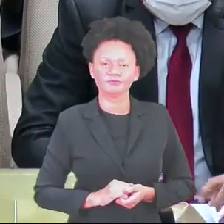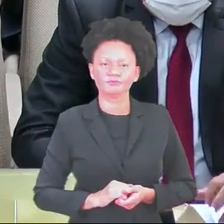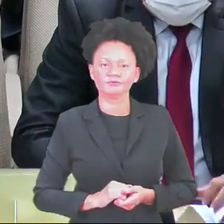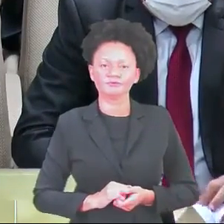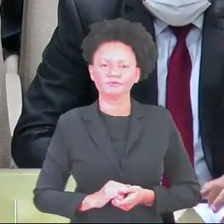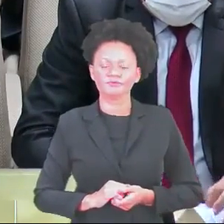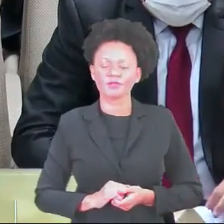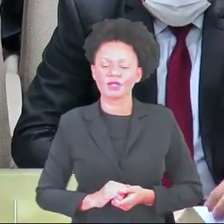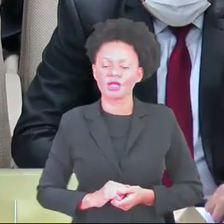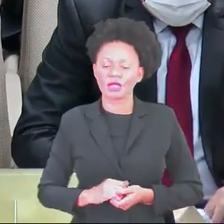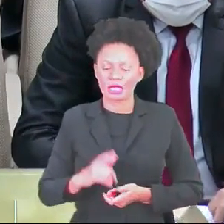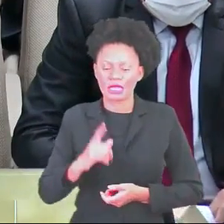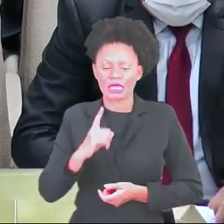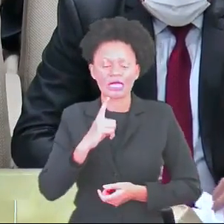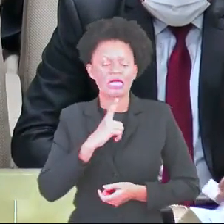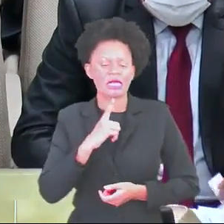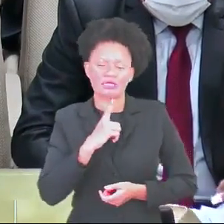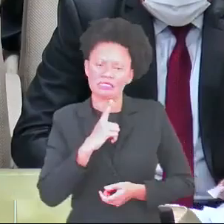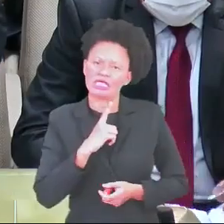O que que eu tenho que fazer, pastor?